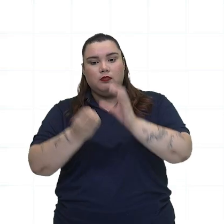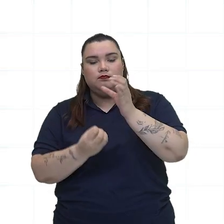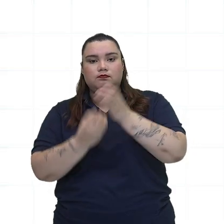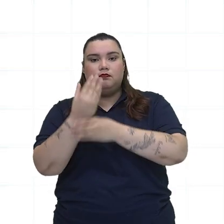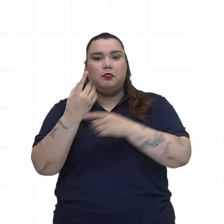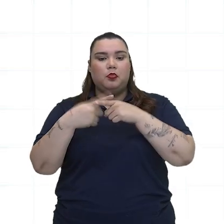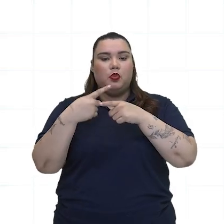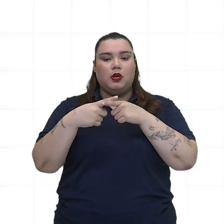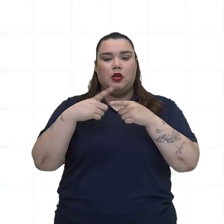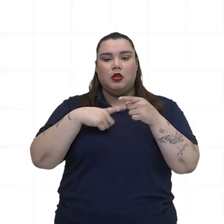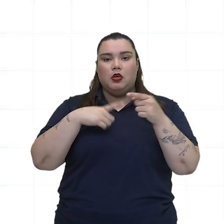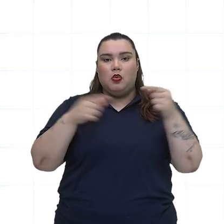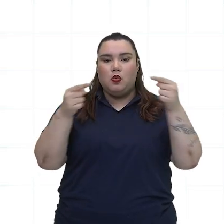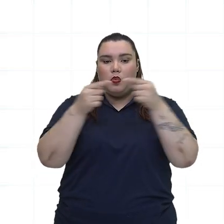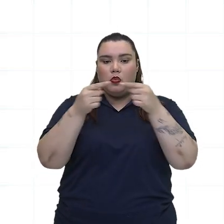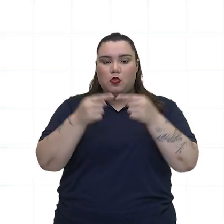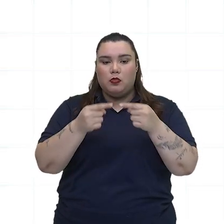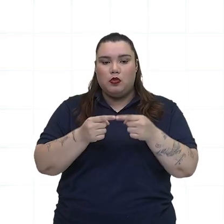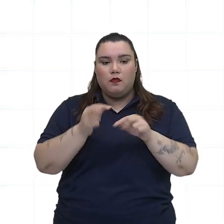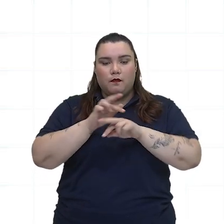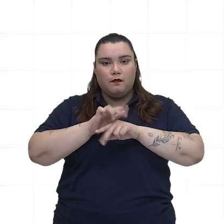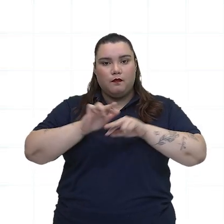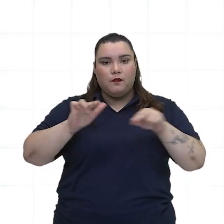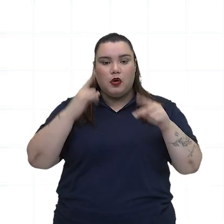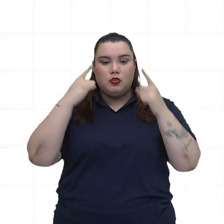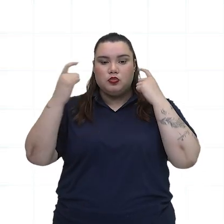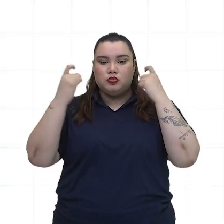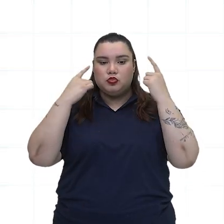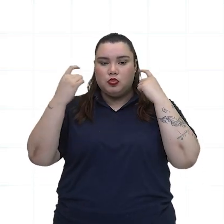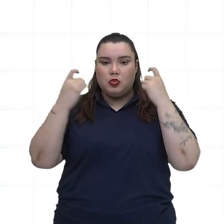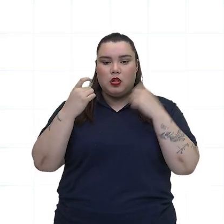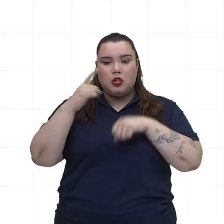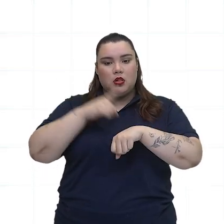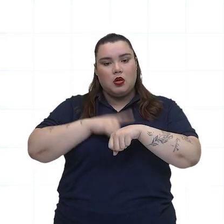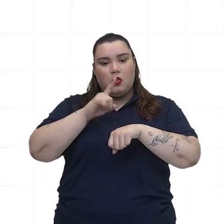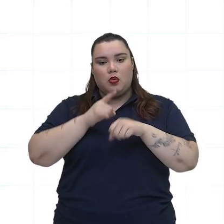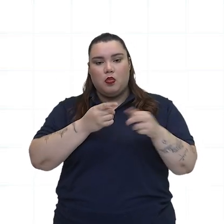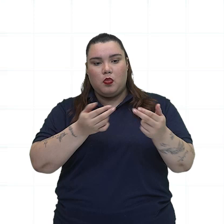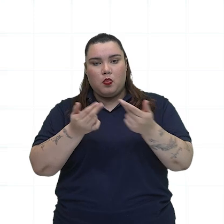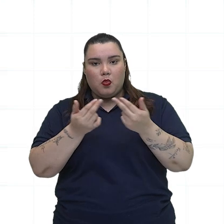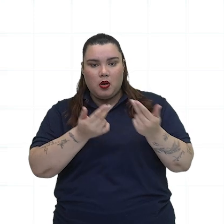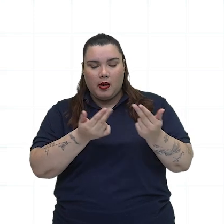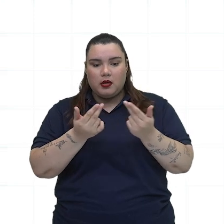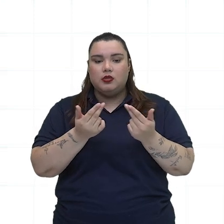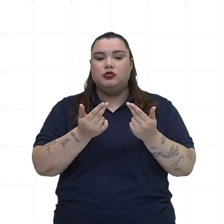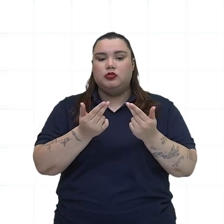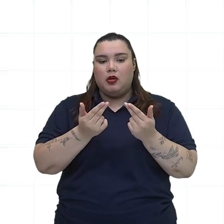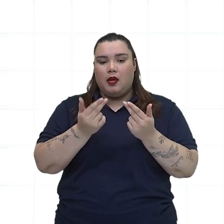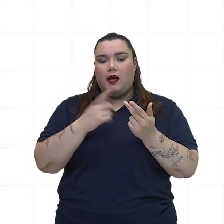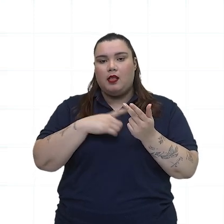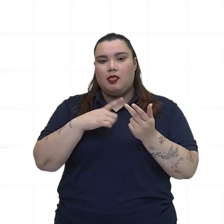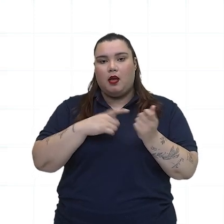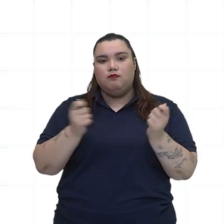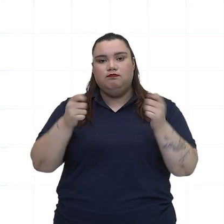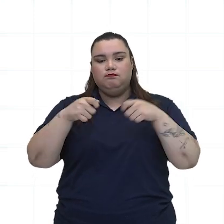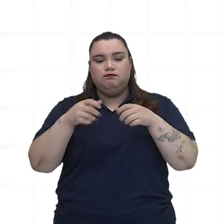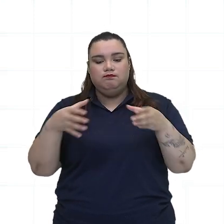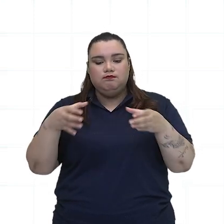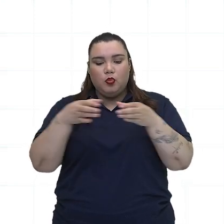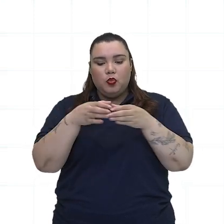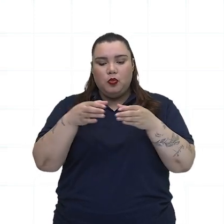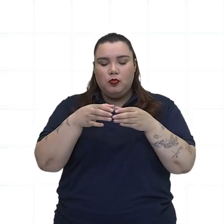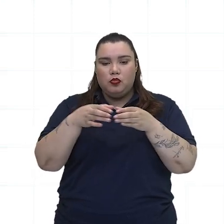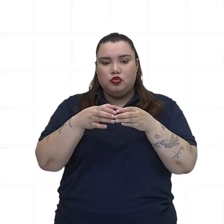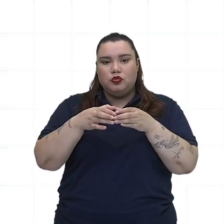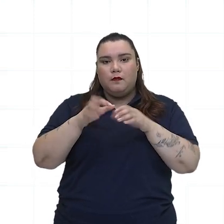da combinação de diferentes sons emitidos simultaneamente, criando um